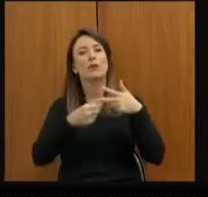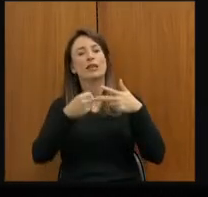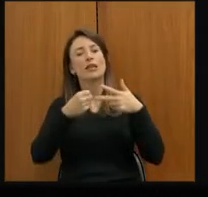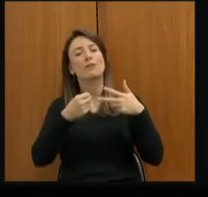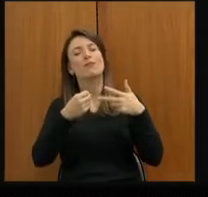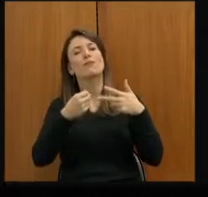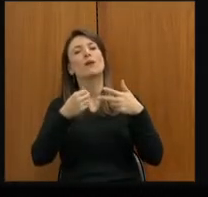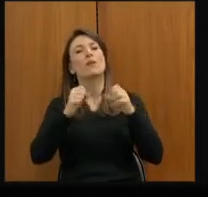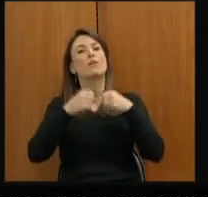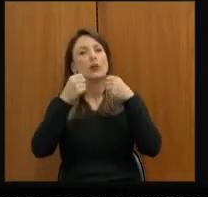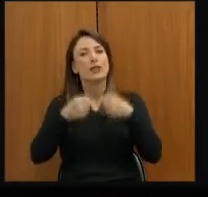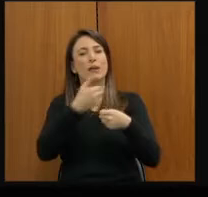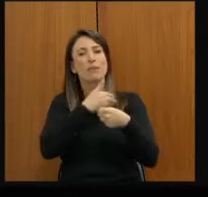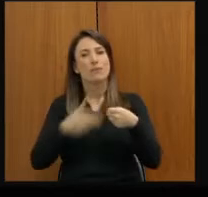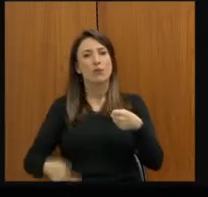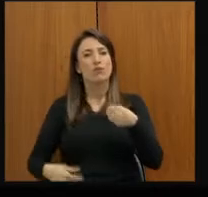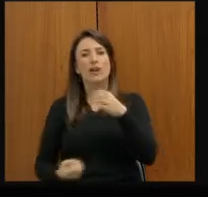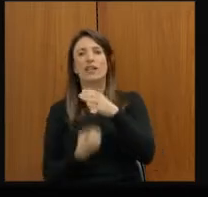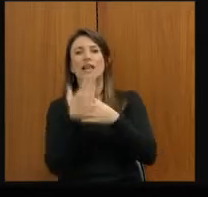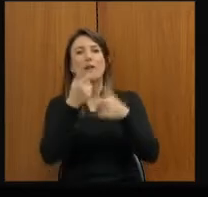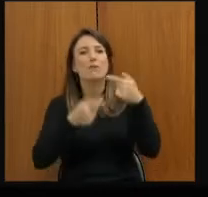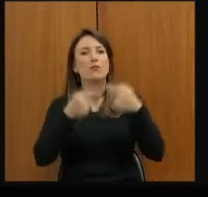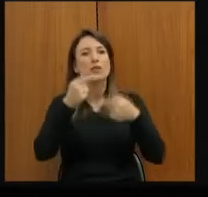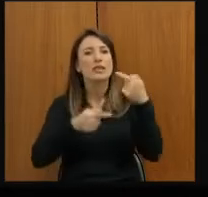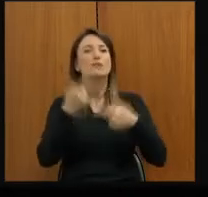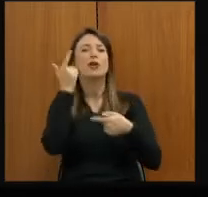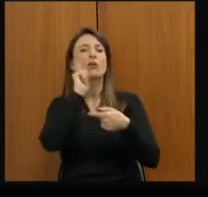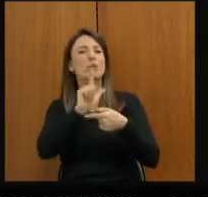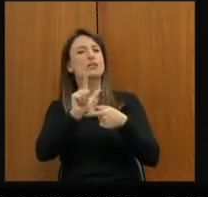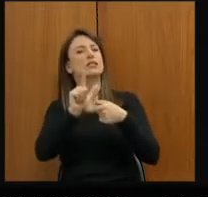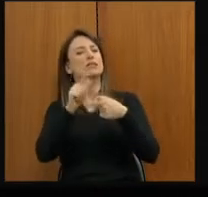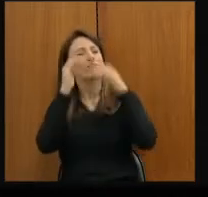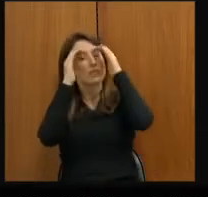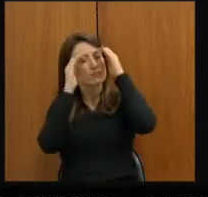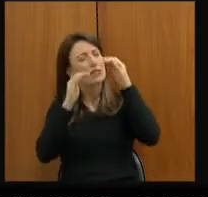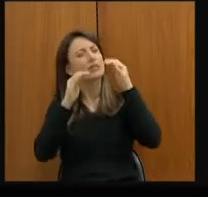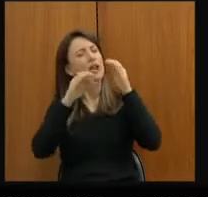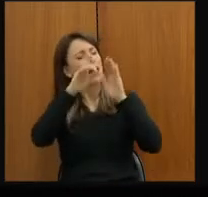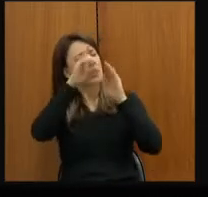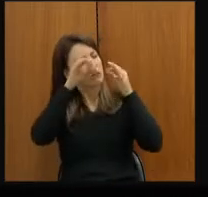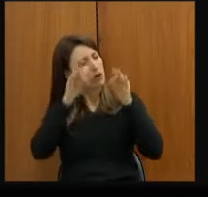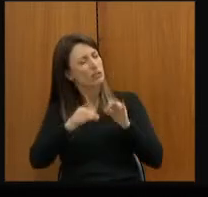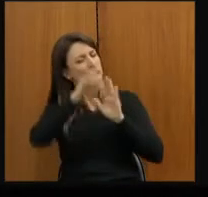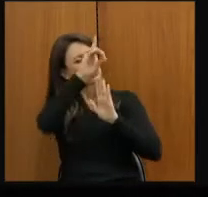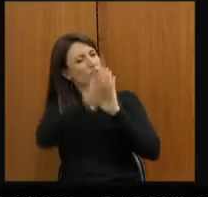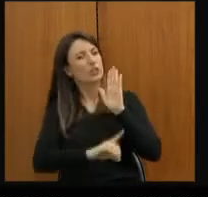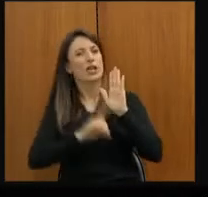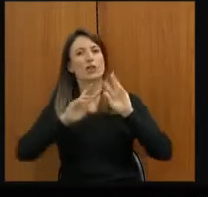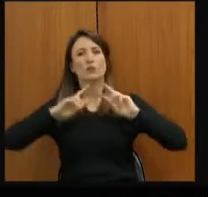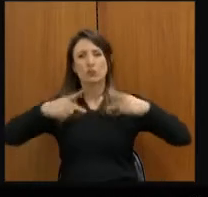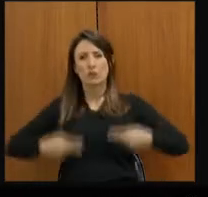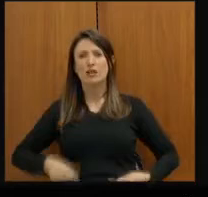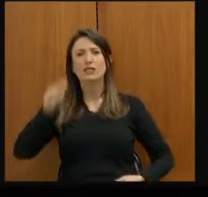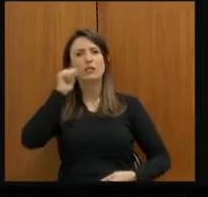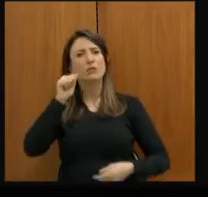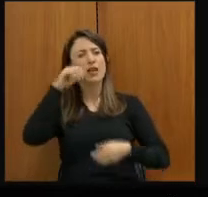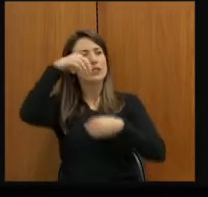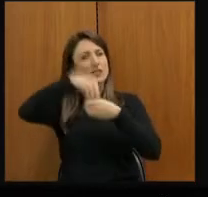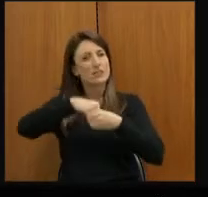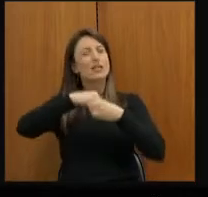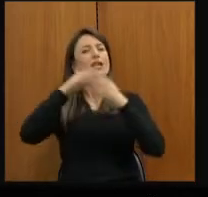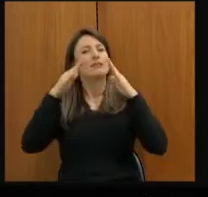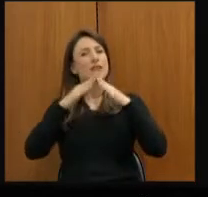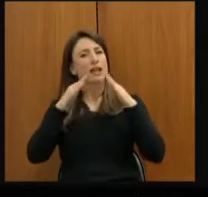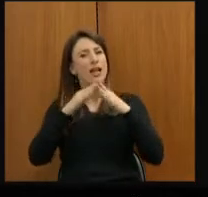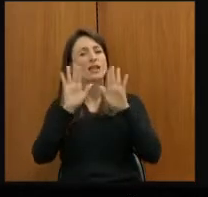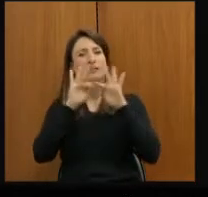políticas que visem garantir os direitos humanos das mulheres no âmbito das relações domésticas e familiares no